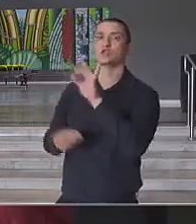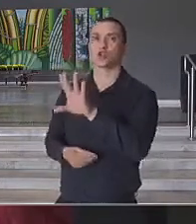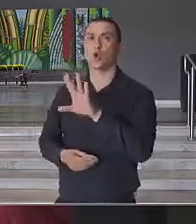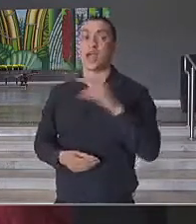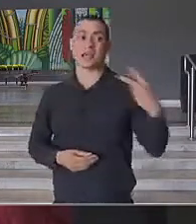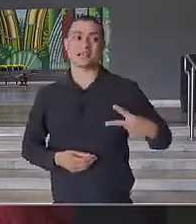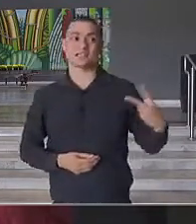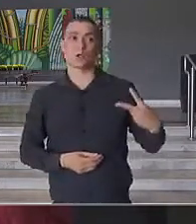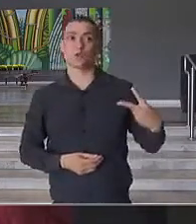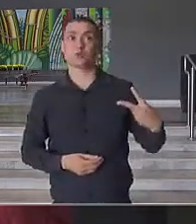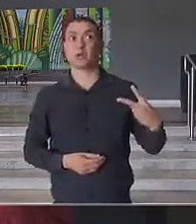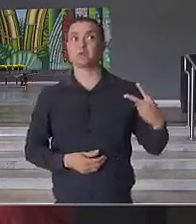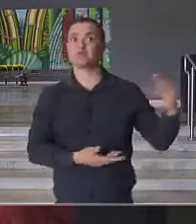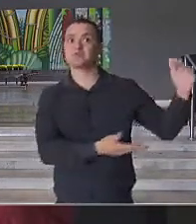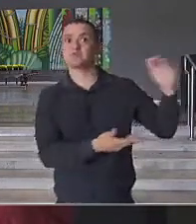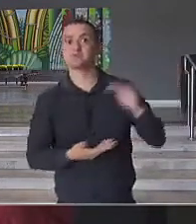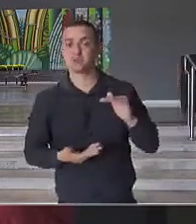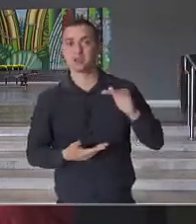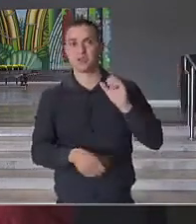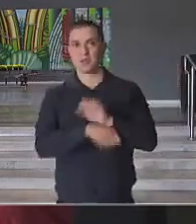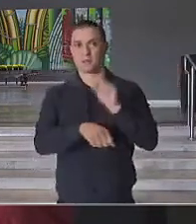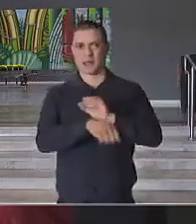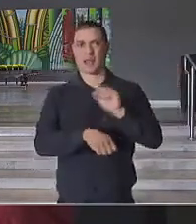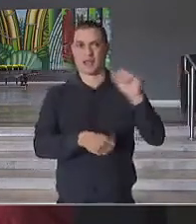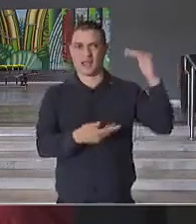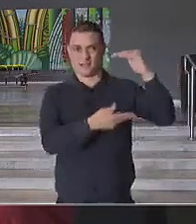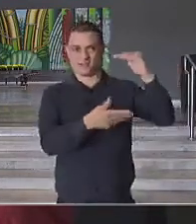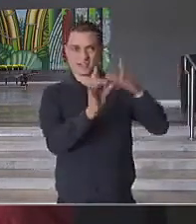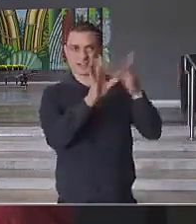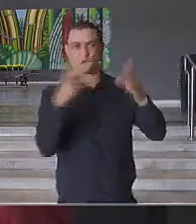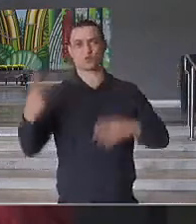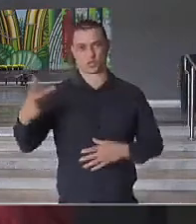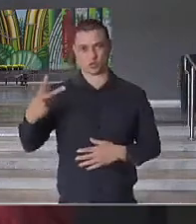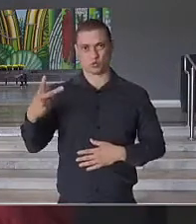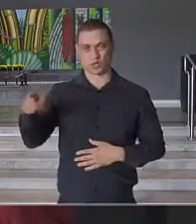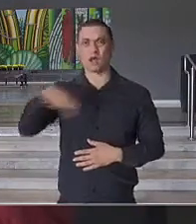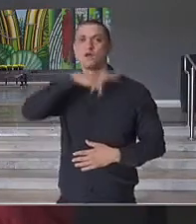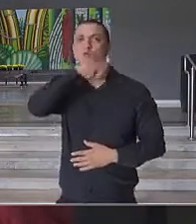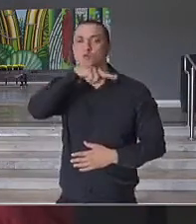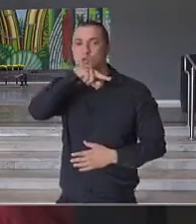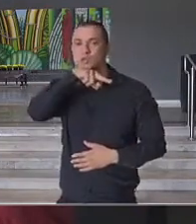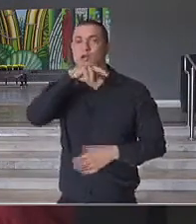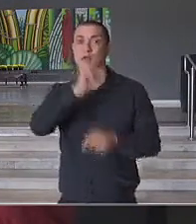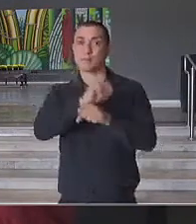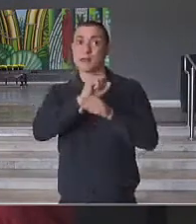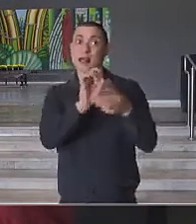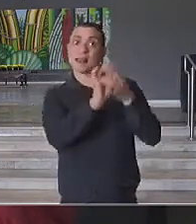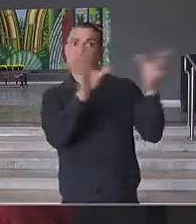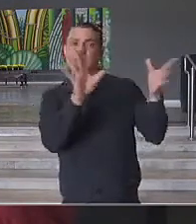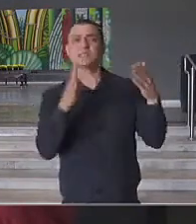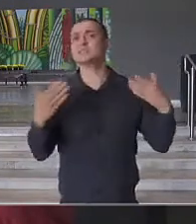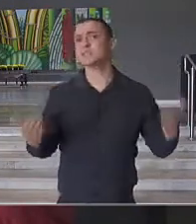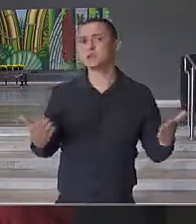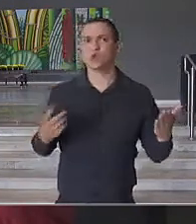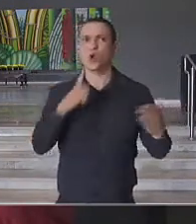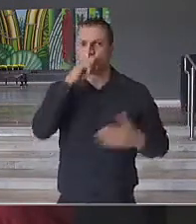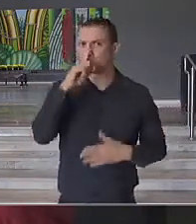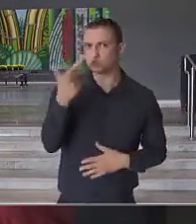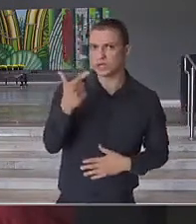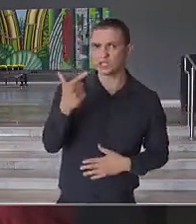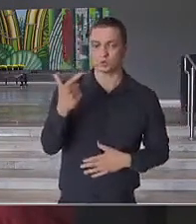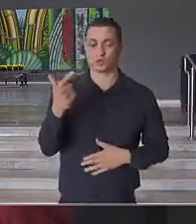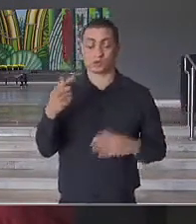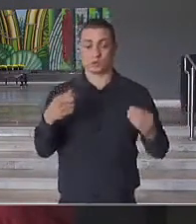segunda dose deve chegar, imagino, quando a autorização da Anvisa para o segundo lote da Coronavac sair. Então, não há risco de que